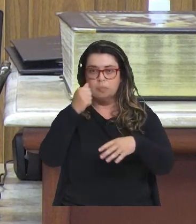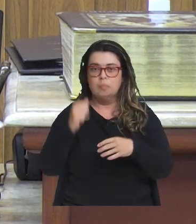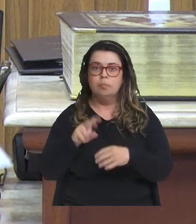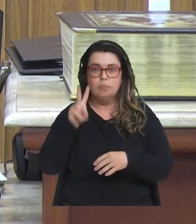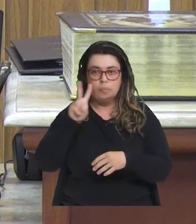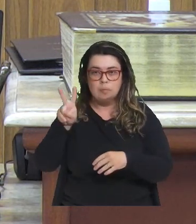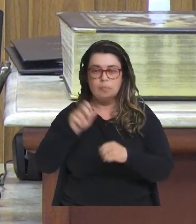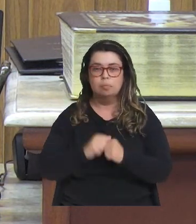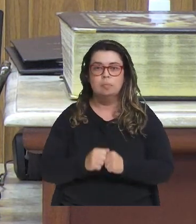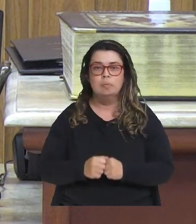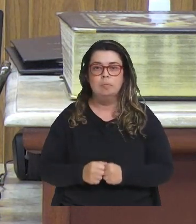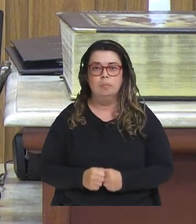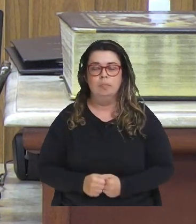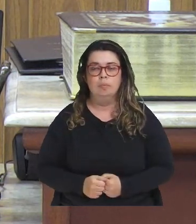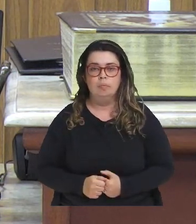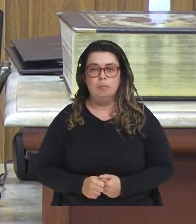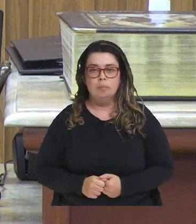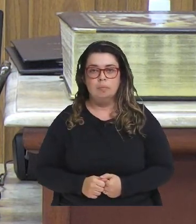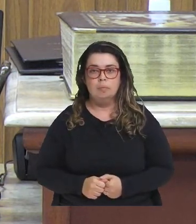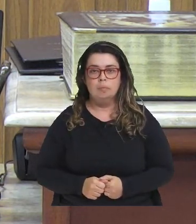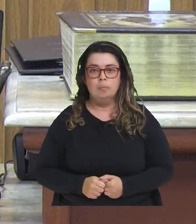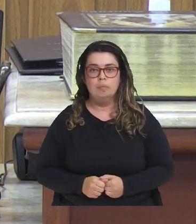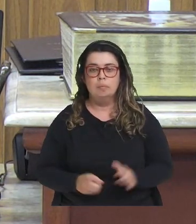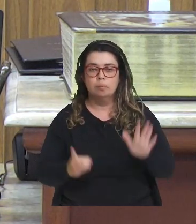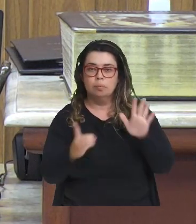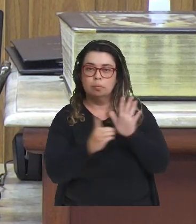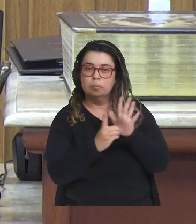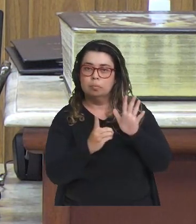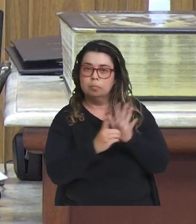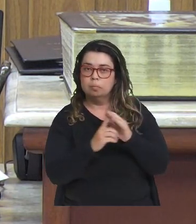Limitada. Decreto número